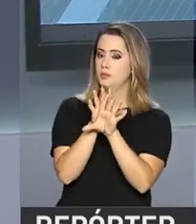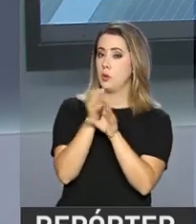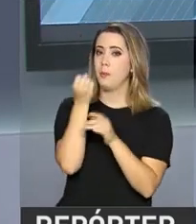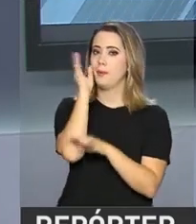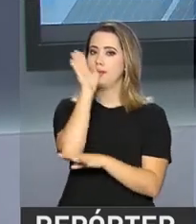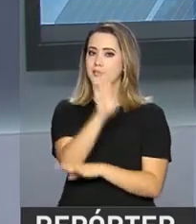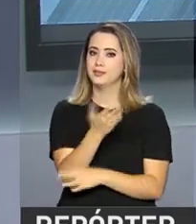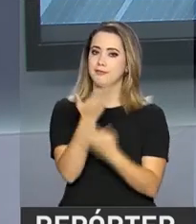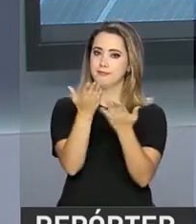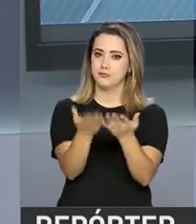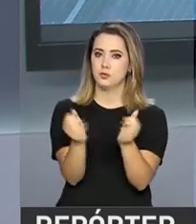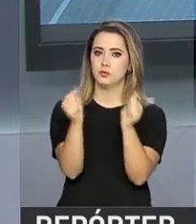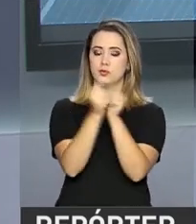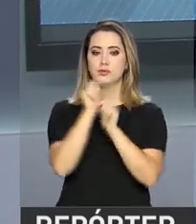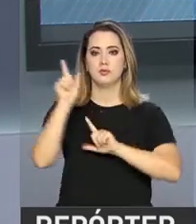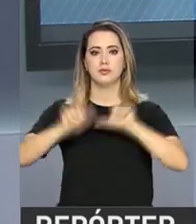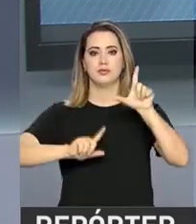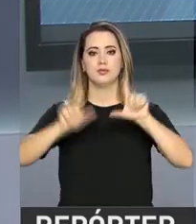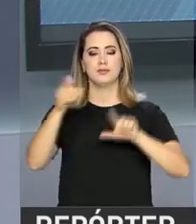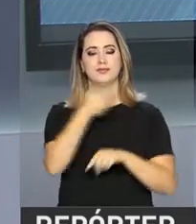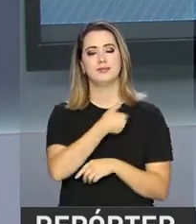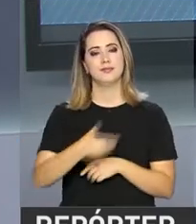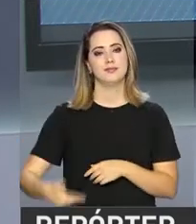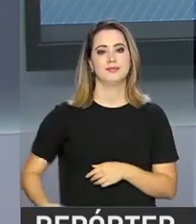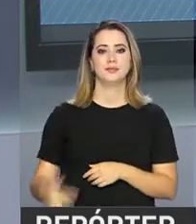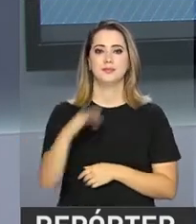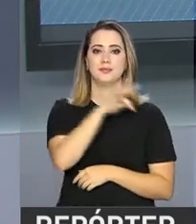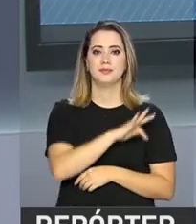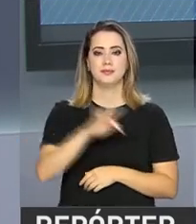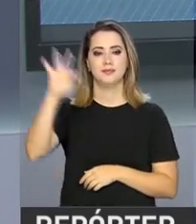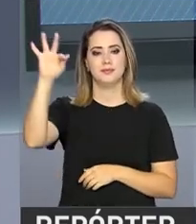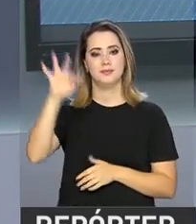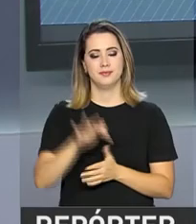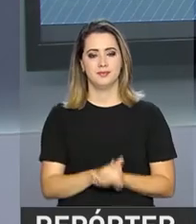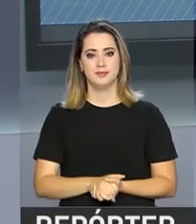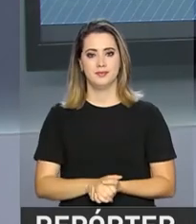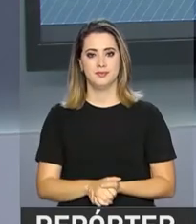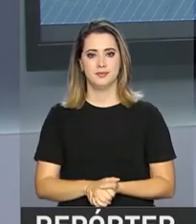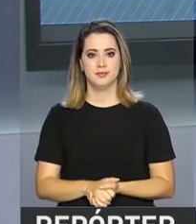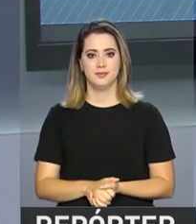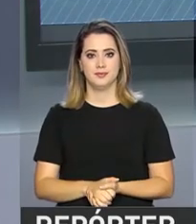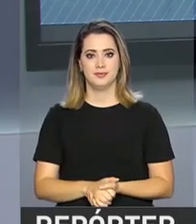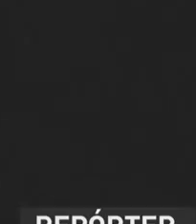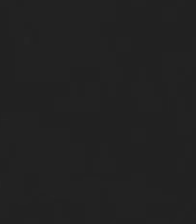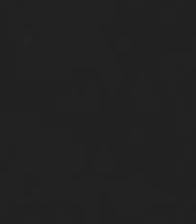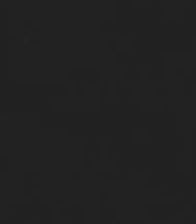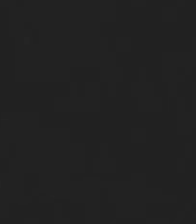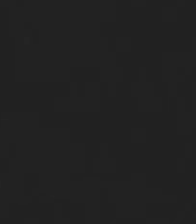Uma boa tarde para você e continue com a gente aqui na NBR, a TV do Governo Federal.